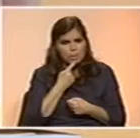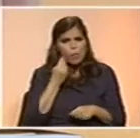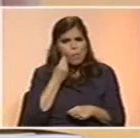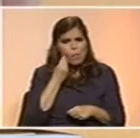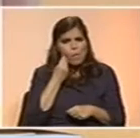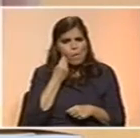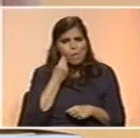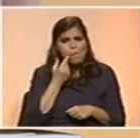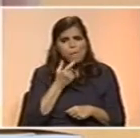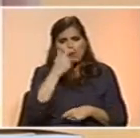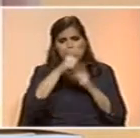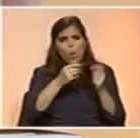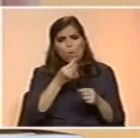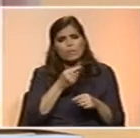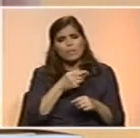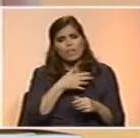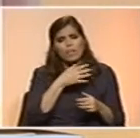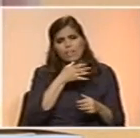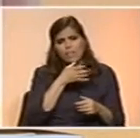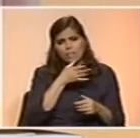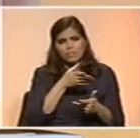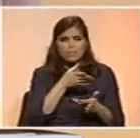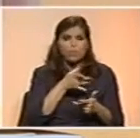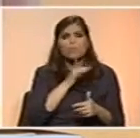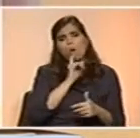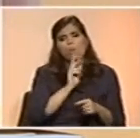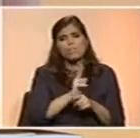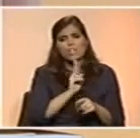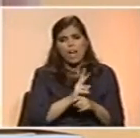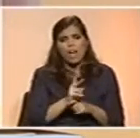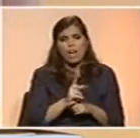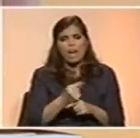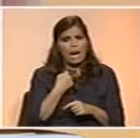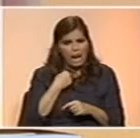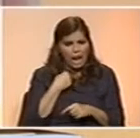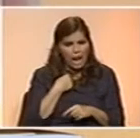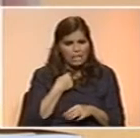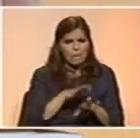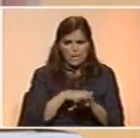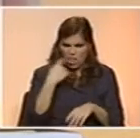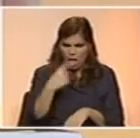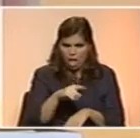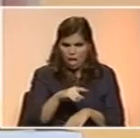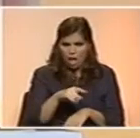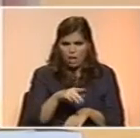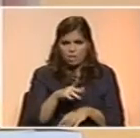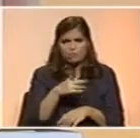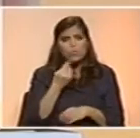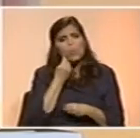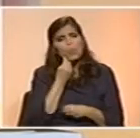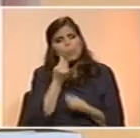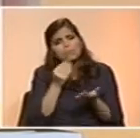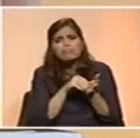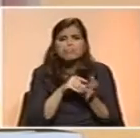dieta vegetariana uma dieta que leva carne e peixe, nem que seja duas vezes ou três vezes. Porquê que a consideram, porquê que a incluem nas